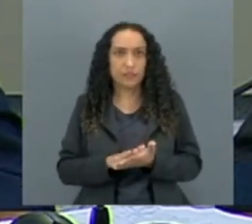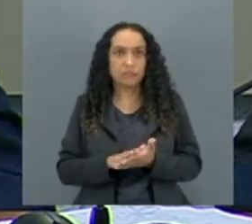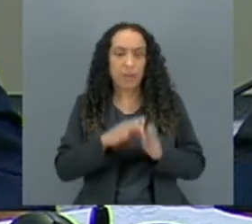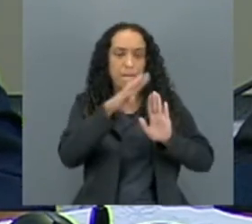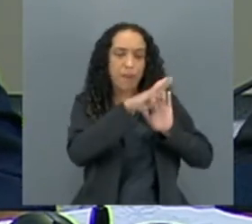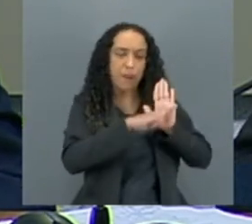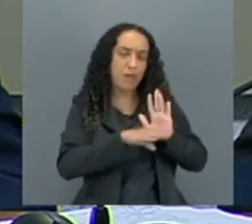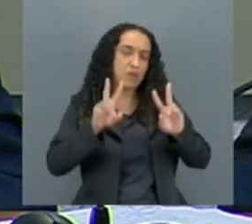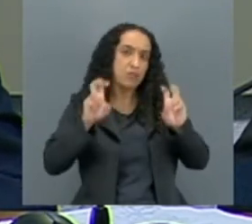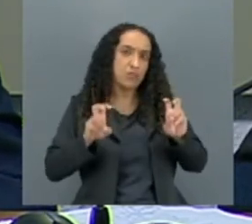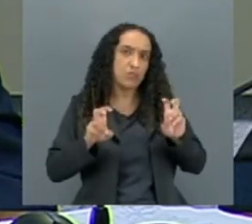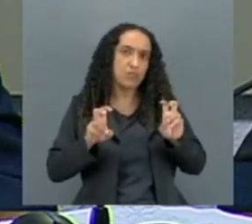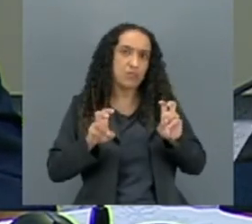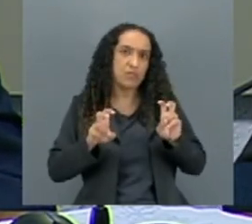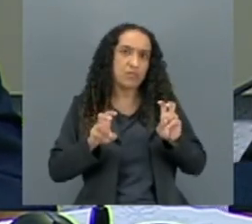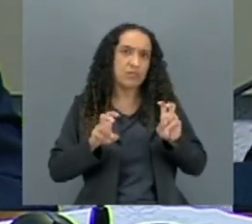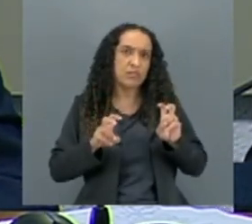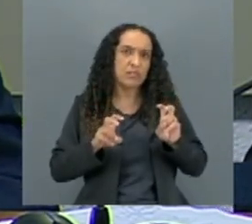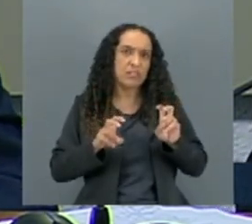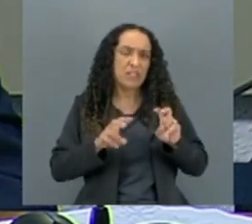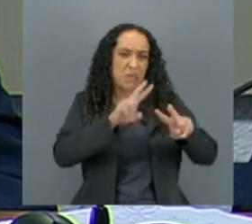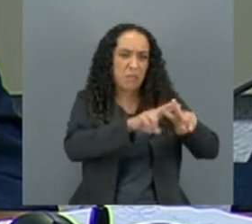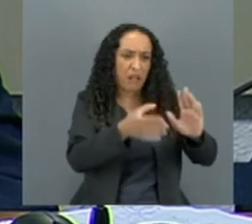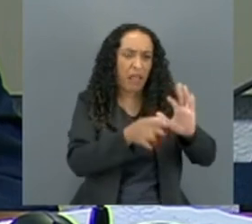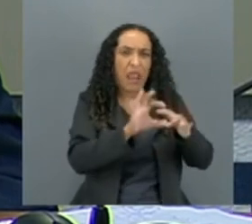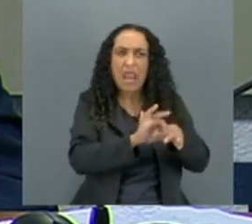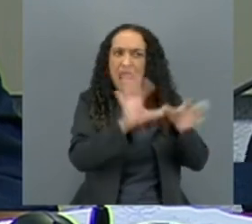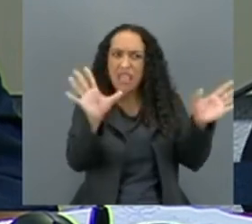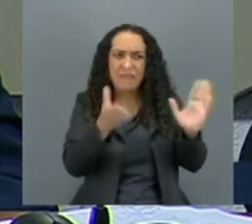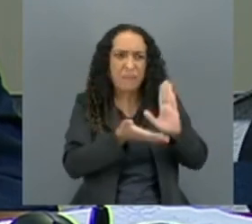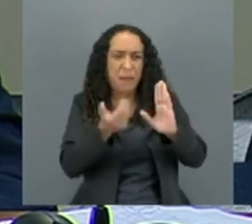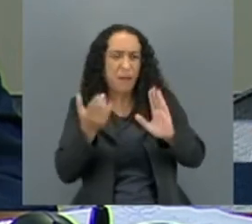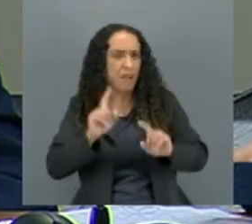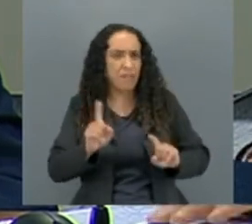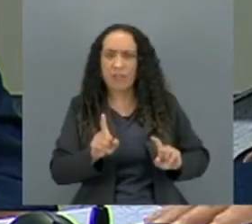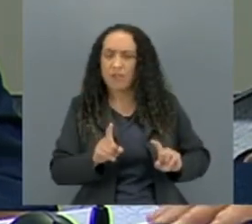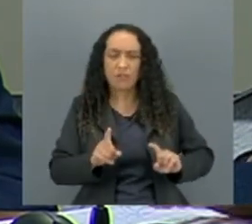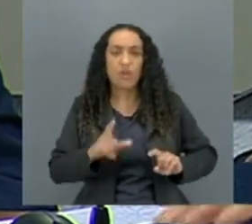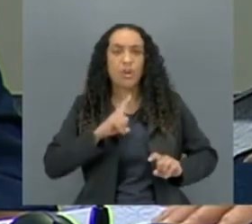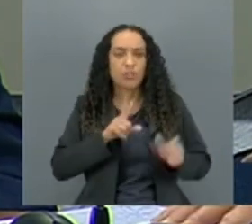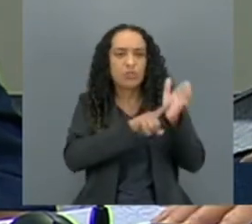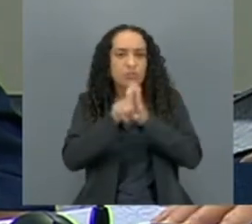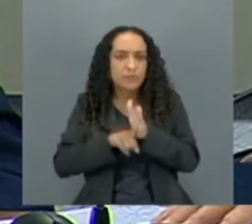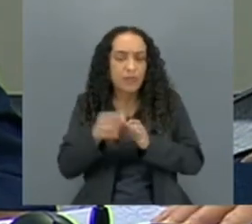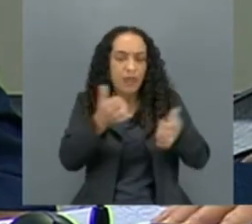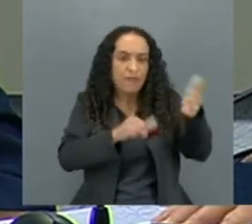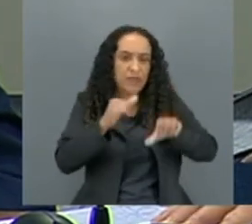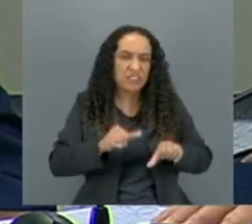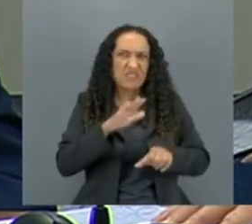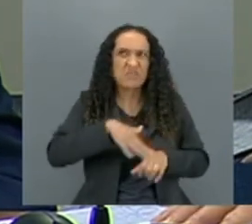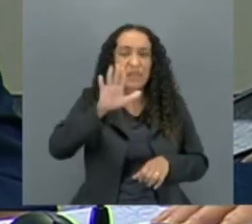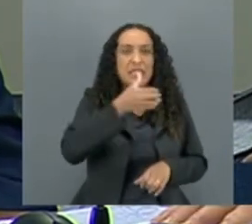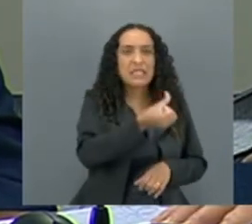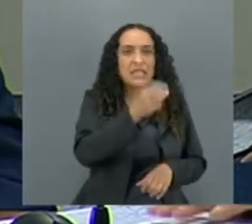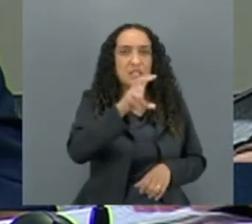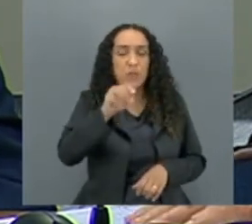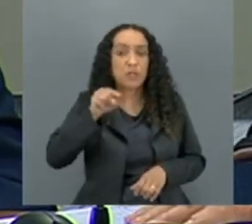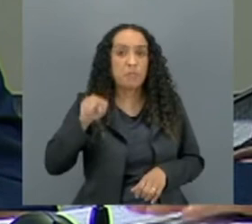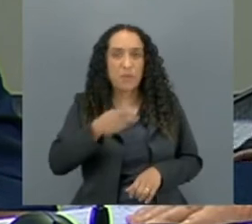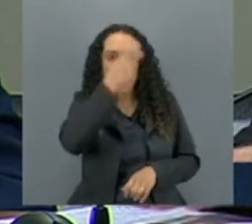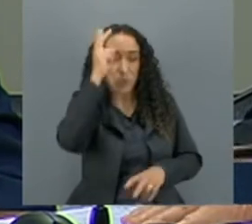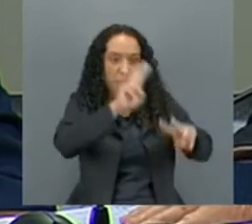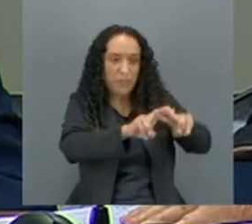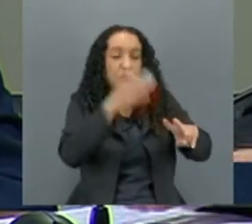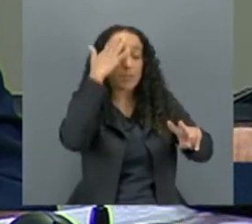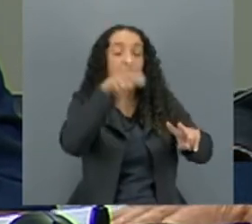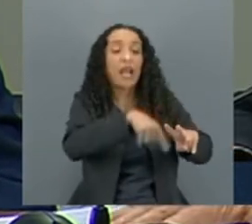programação no sentido do desencarceramento, de forma nenhuma. Nós estamos fazendo um levantamento num universo de mais de 650 mil presos para saber